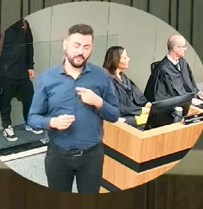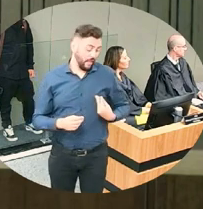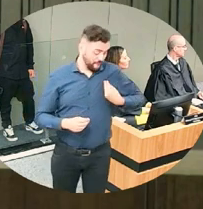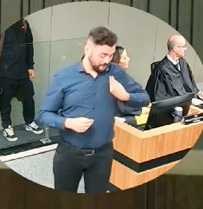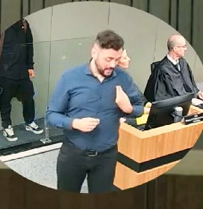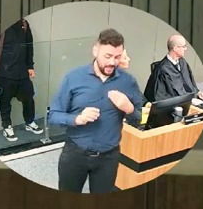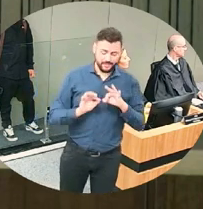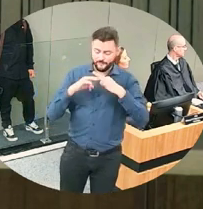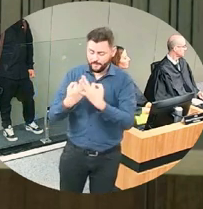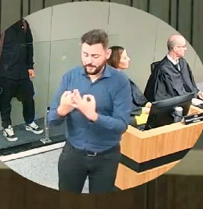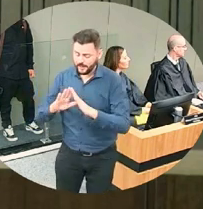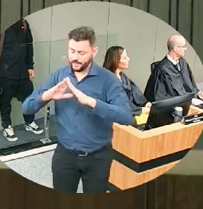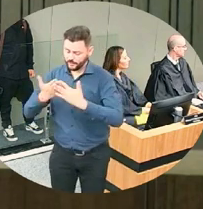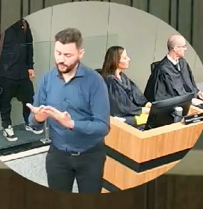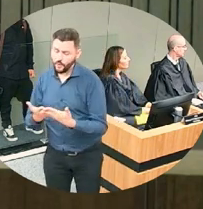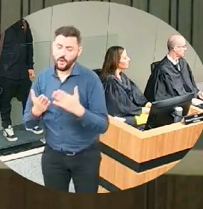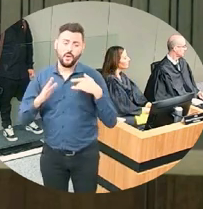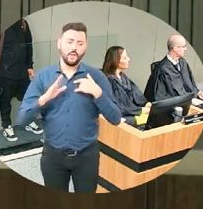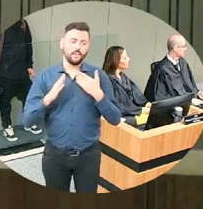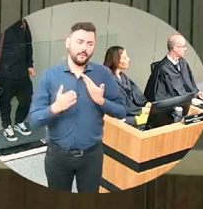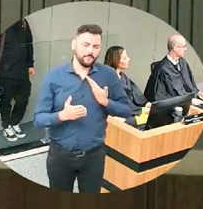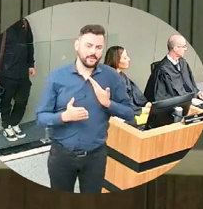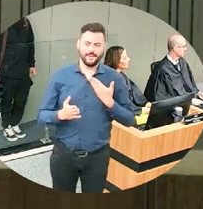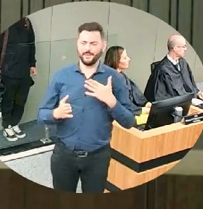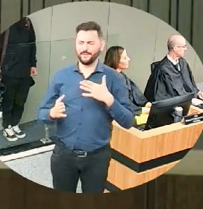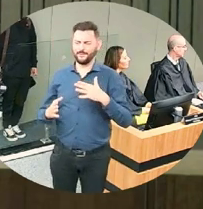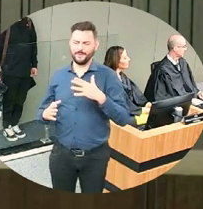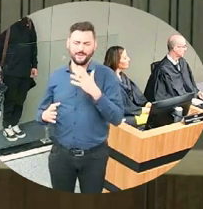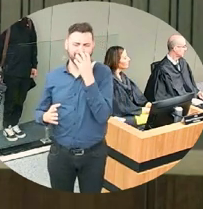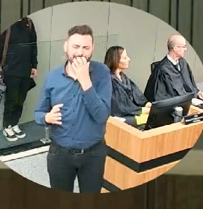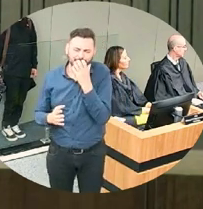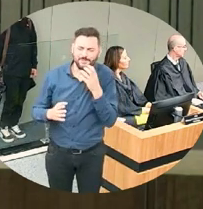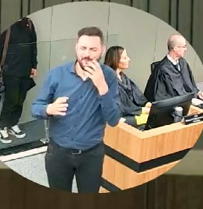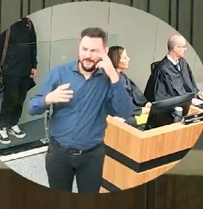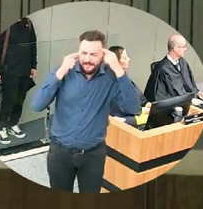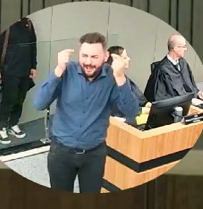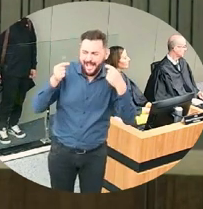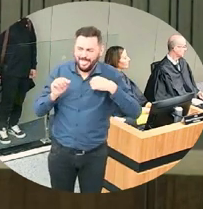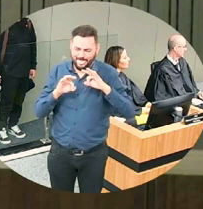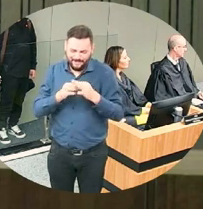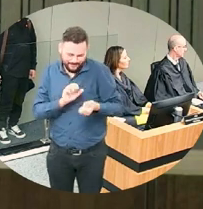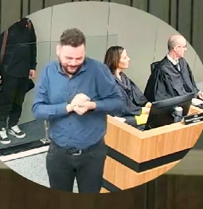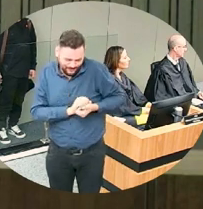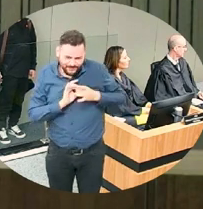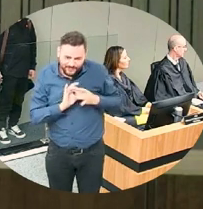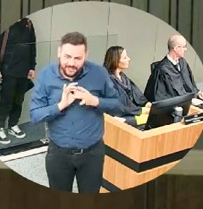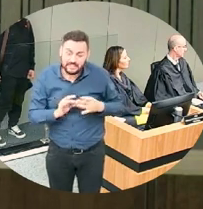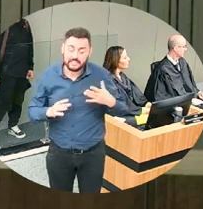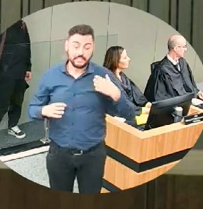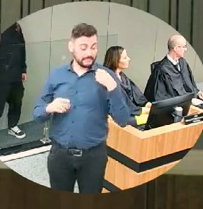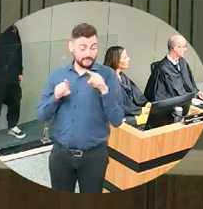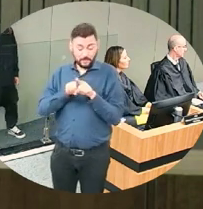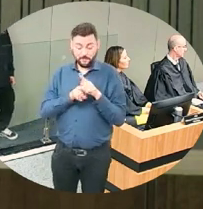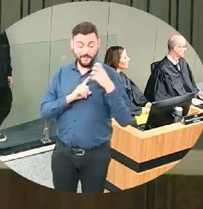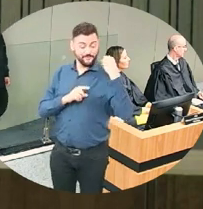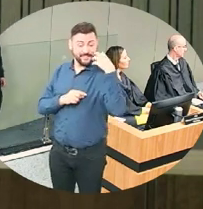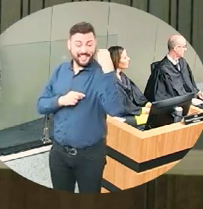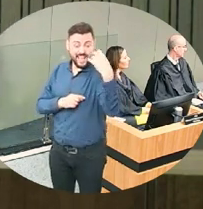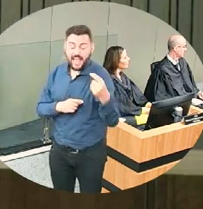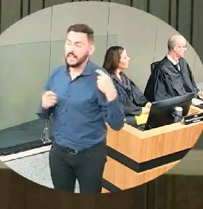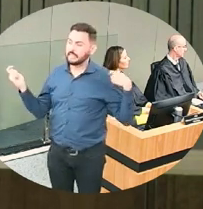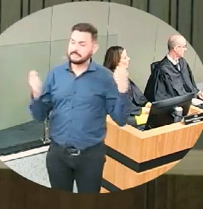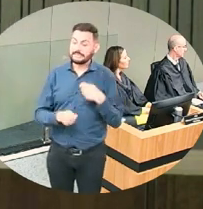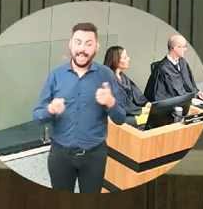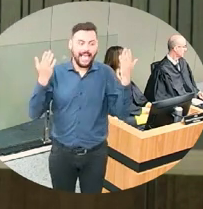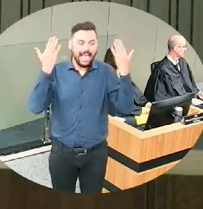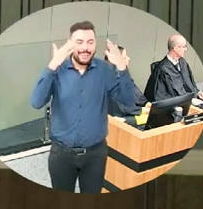escola a família os amigos o trabalho o animal de estimação ir ou ficar fazer ou não aquela viagem tão esperada enfim ser